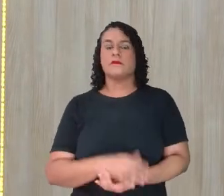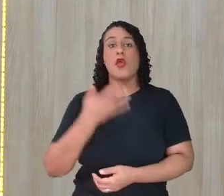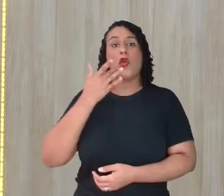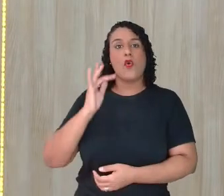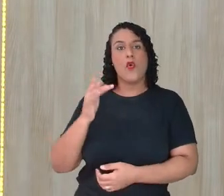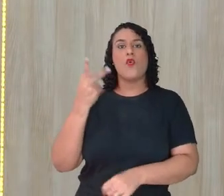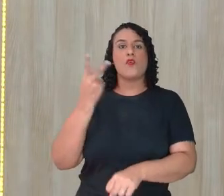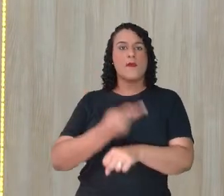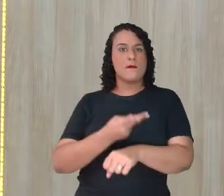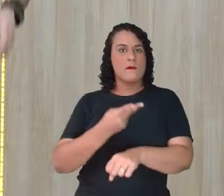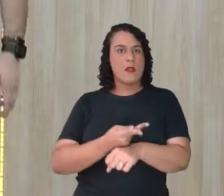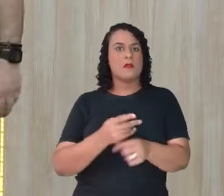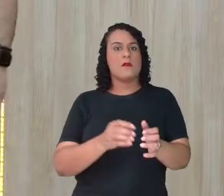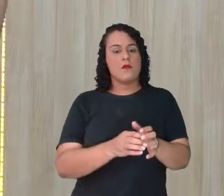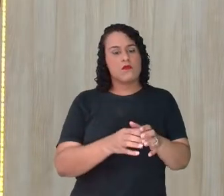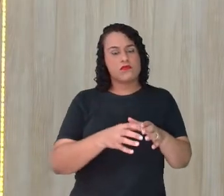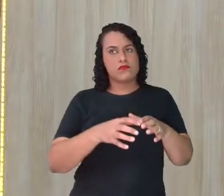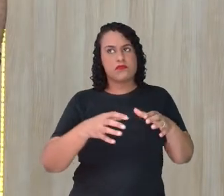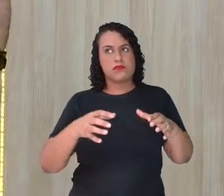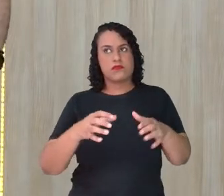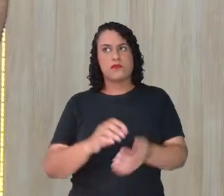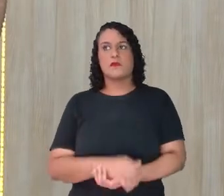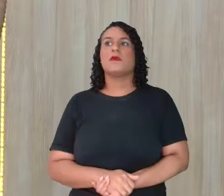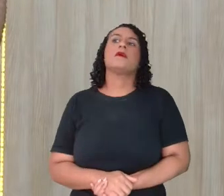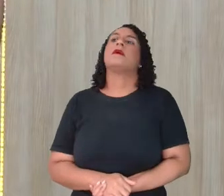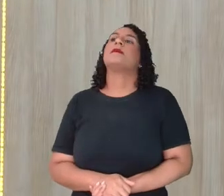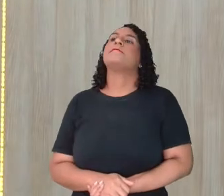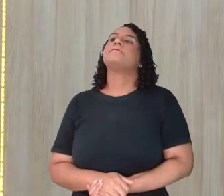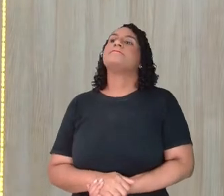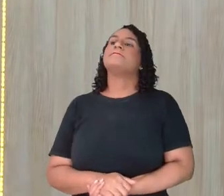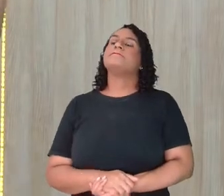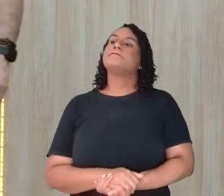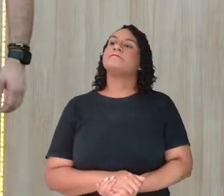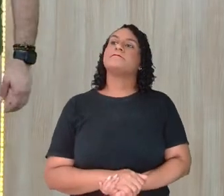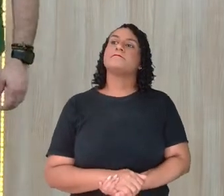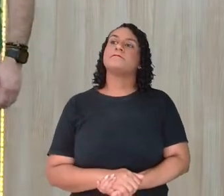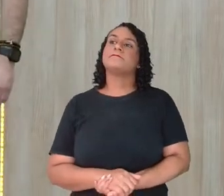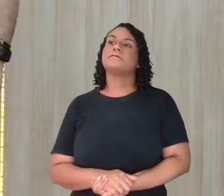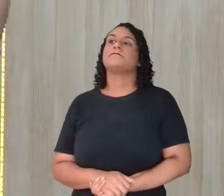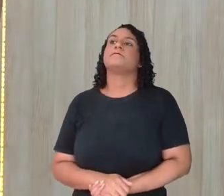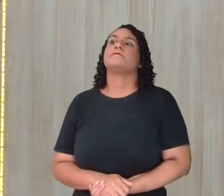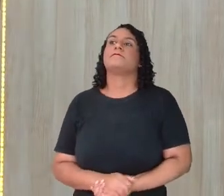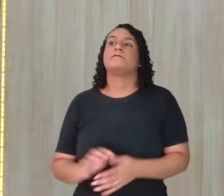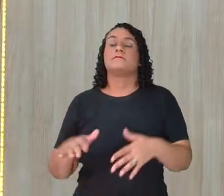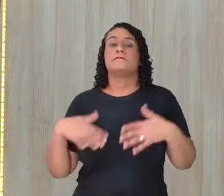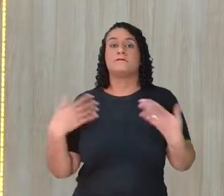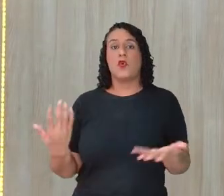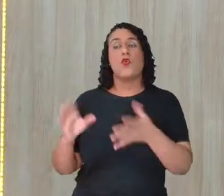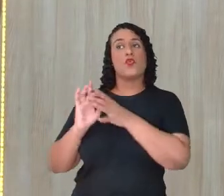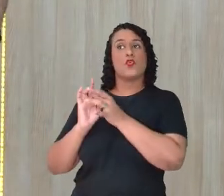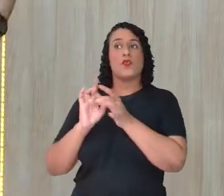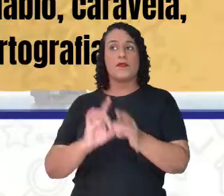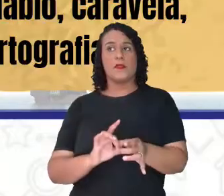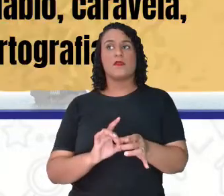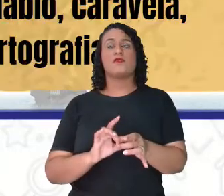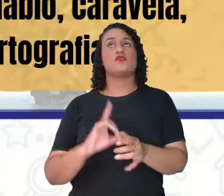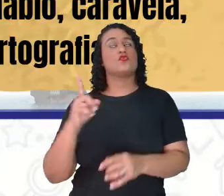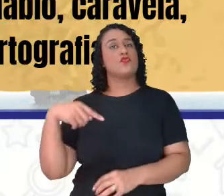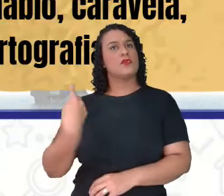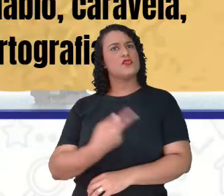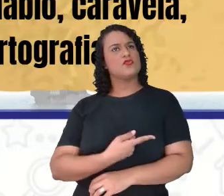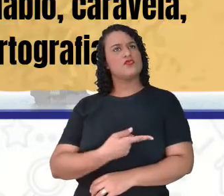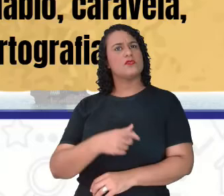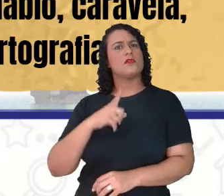nesse sentido, eu acho que a gente passou aqui. Pronto, então nesse sentido, quando a gente tem